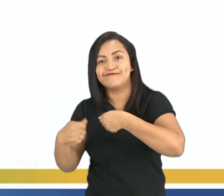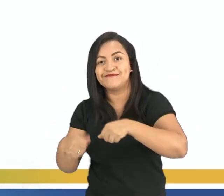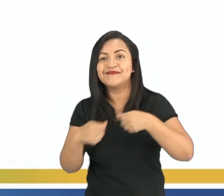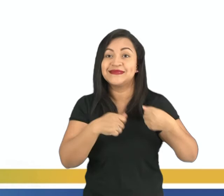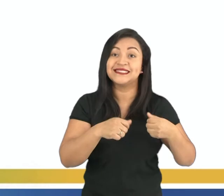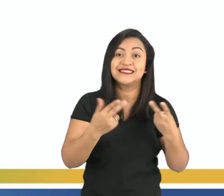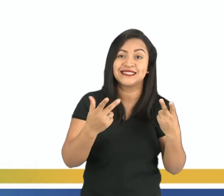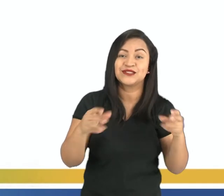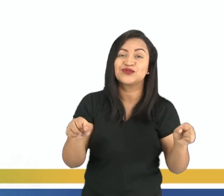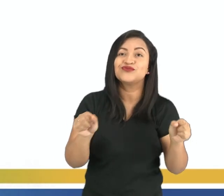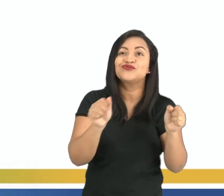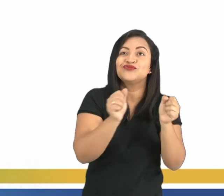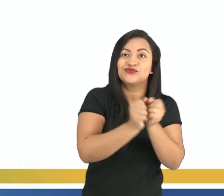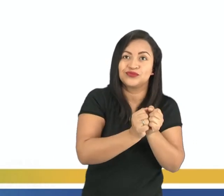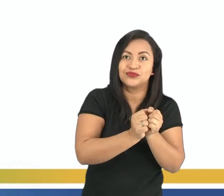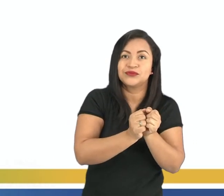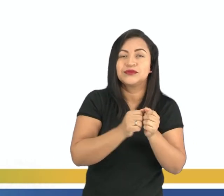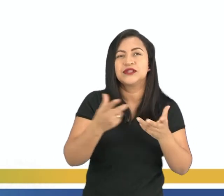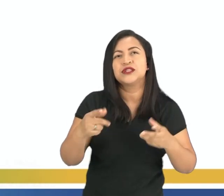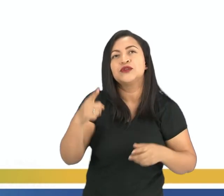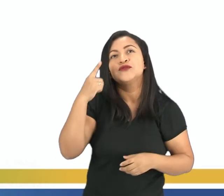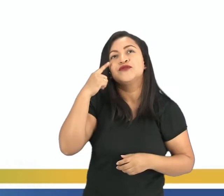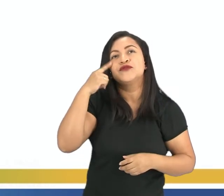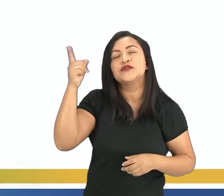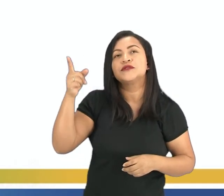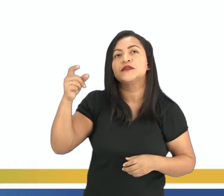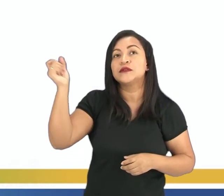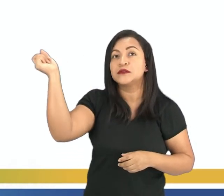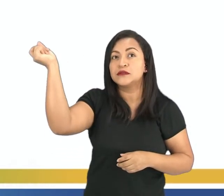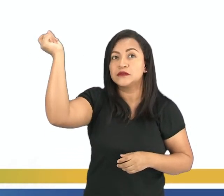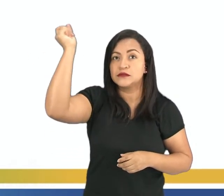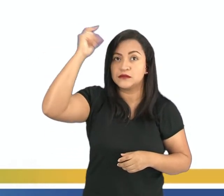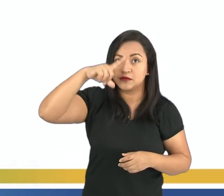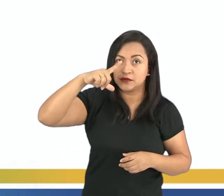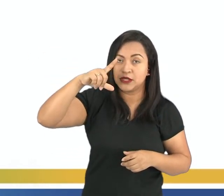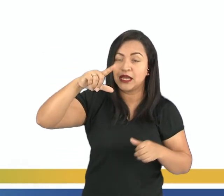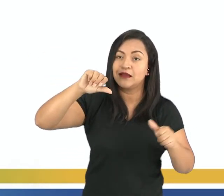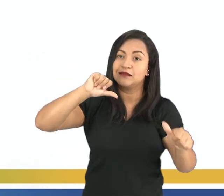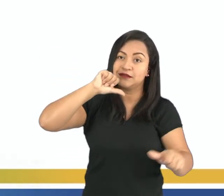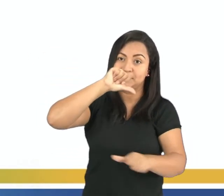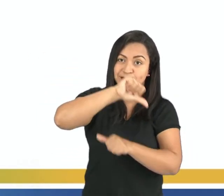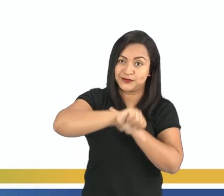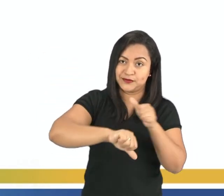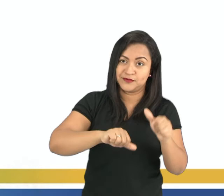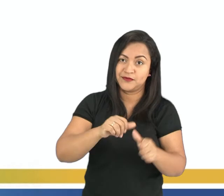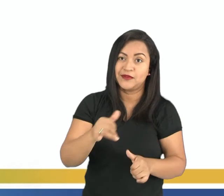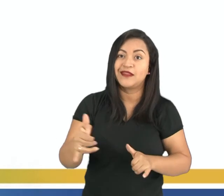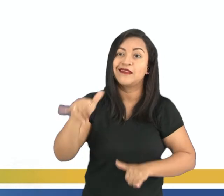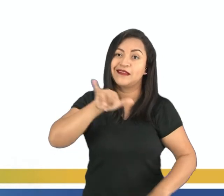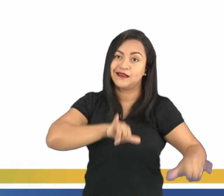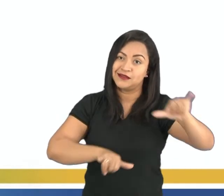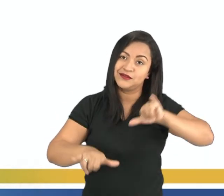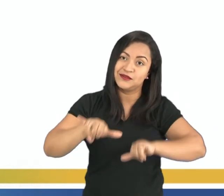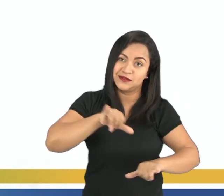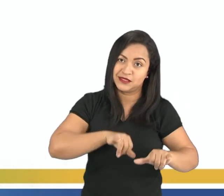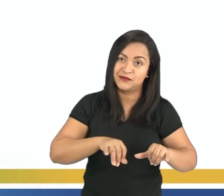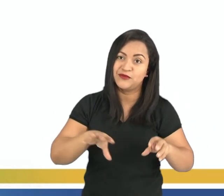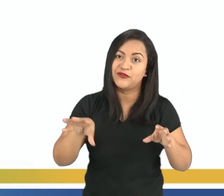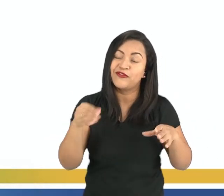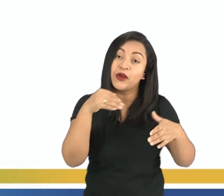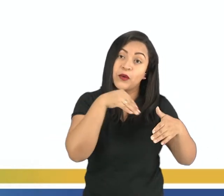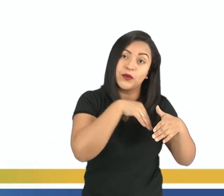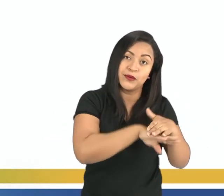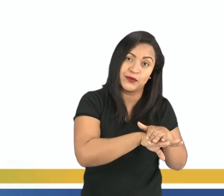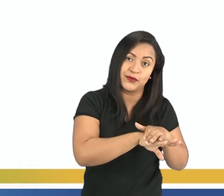gente vai observar que a energia luminosa, ela vai ser convertida em energia química, que vai ficar armazenada na